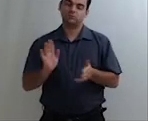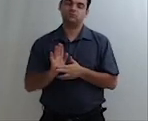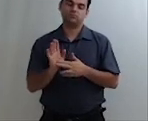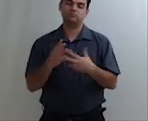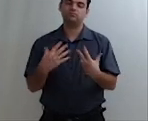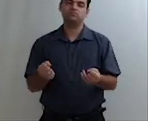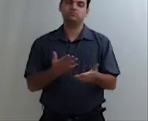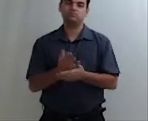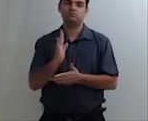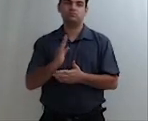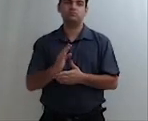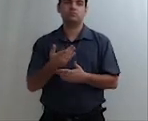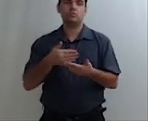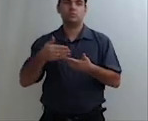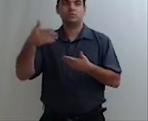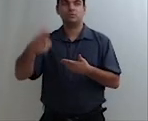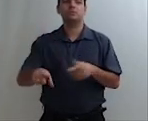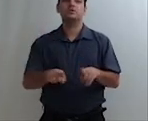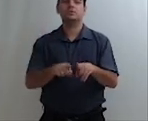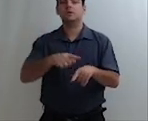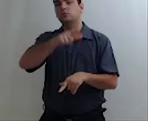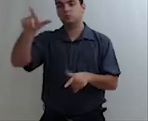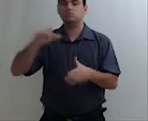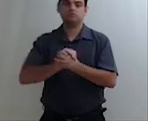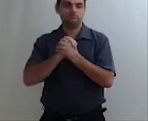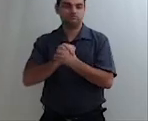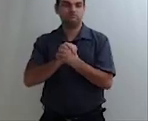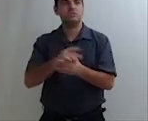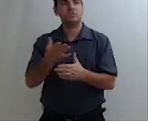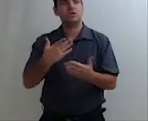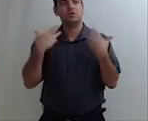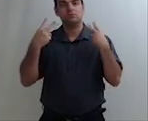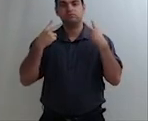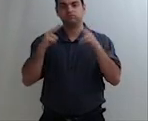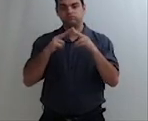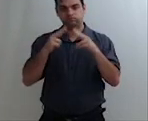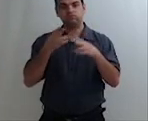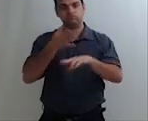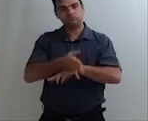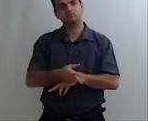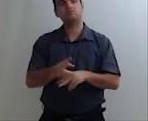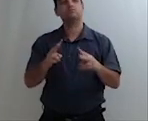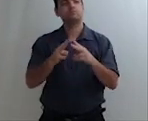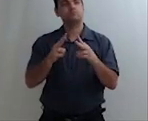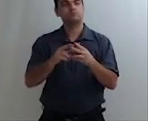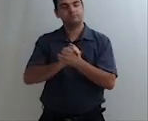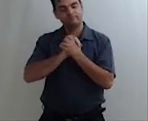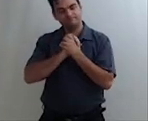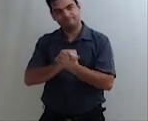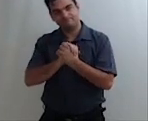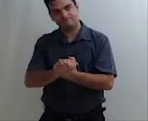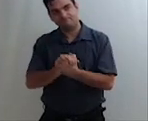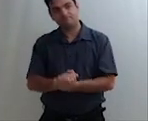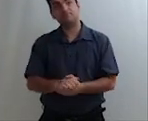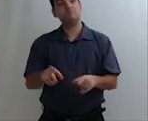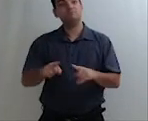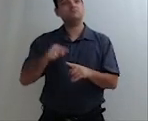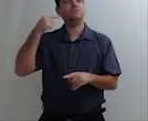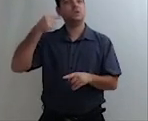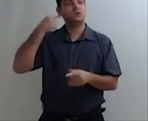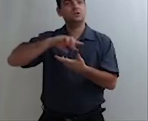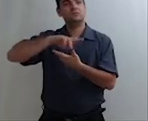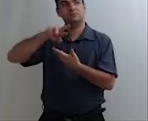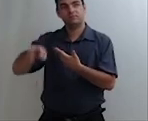ata e Saúdo eminentes colegas integrantes dessa egreja turma os